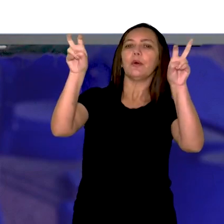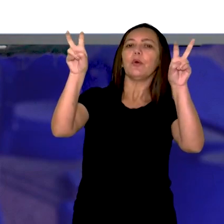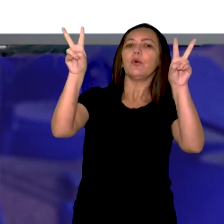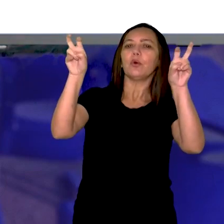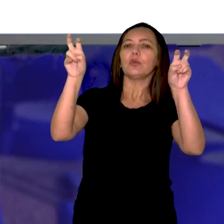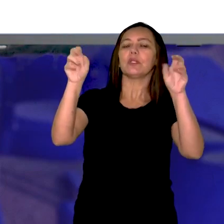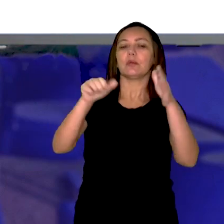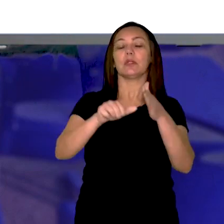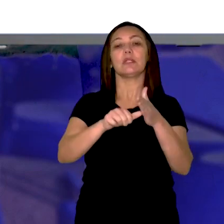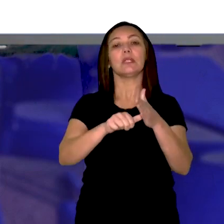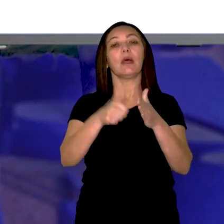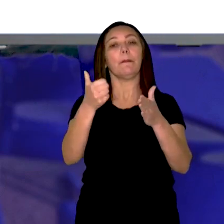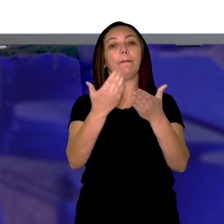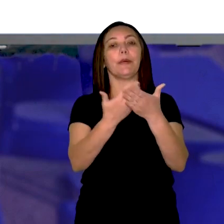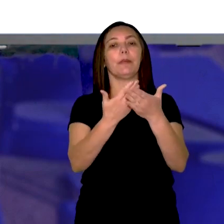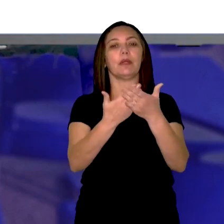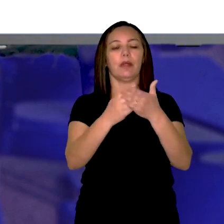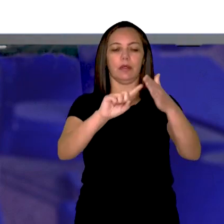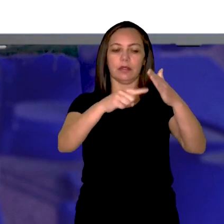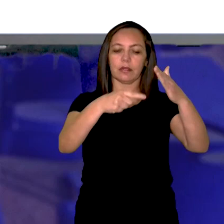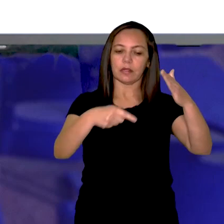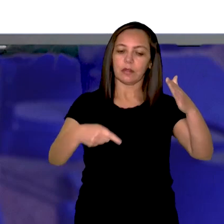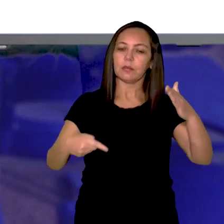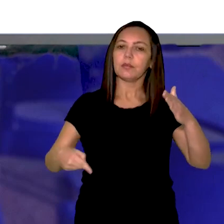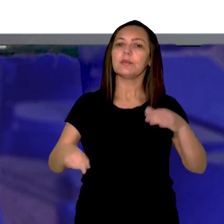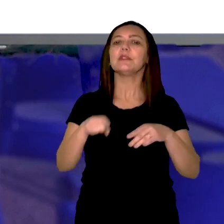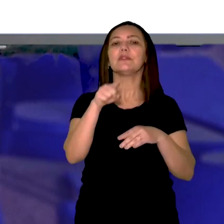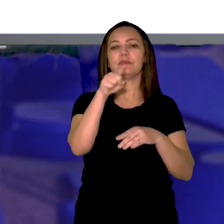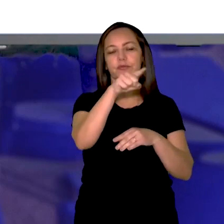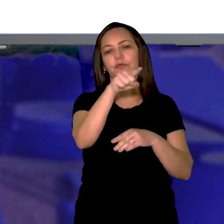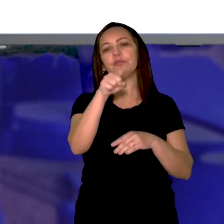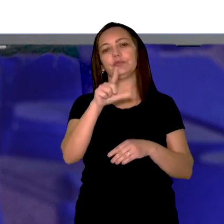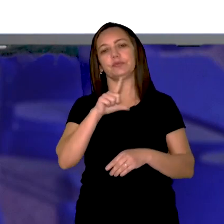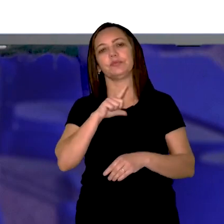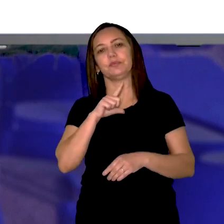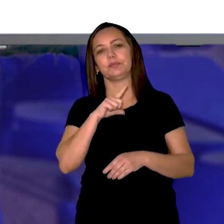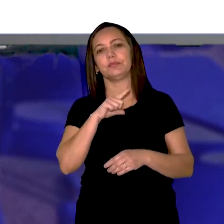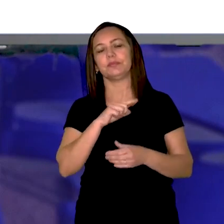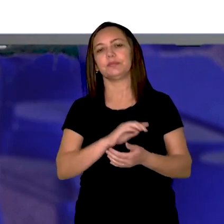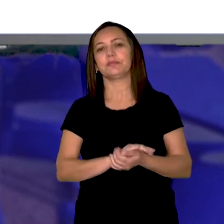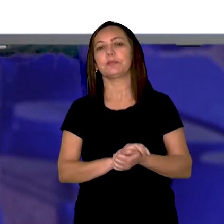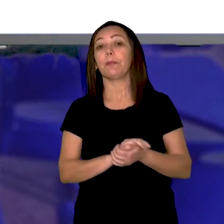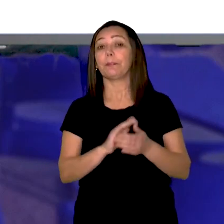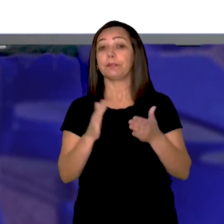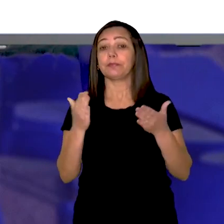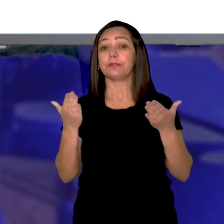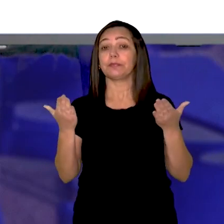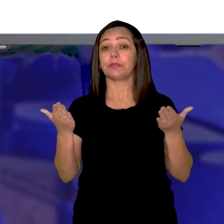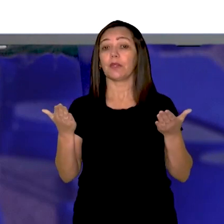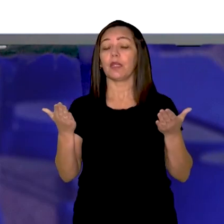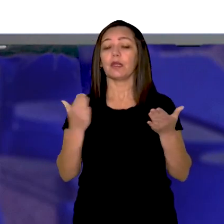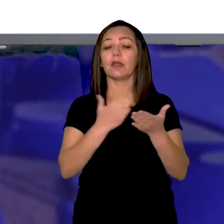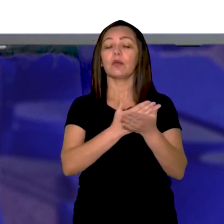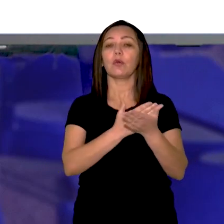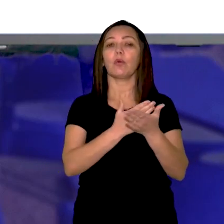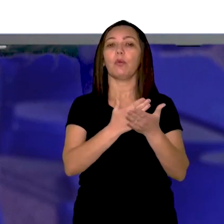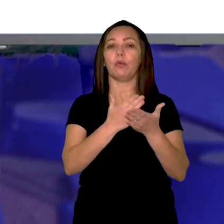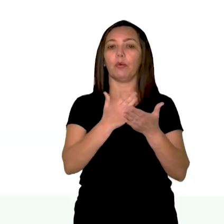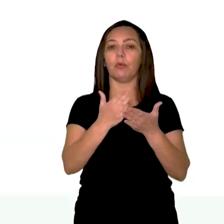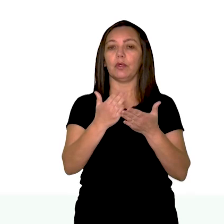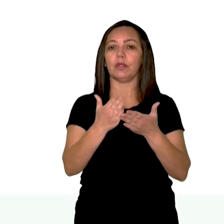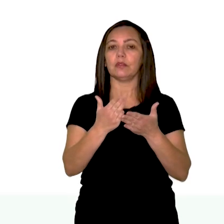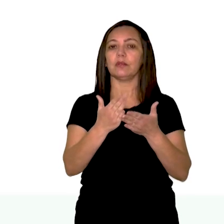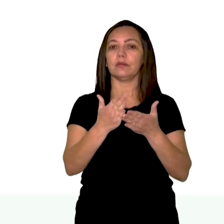o tema da primeira aula dessa apostila que vocês têm em mãos. Então, iniciando aqui